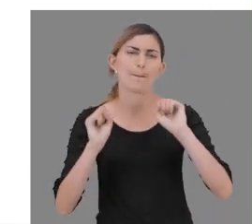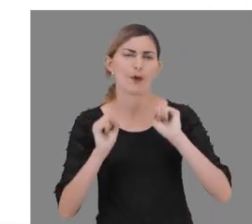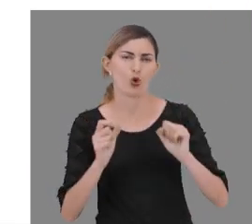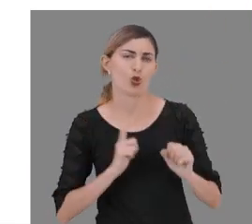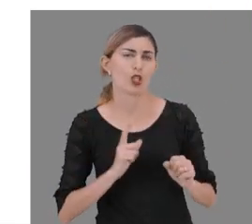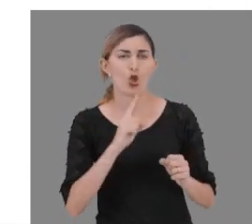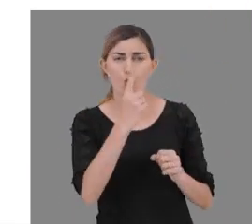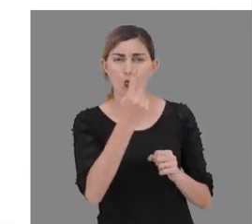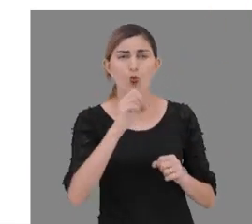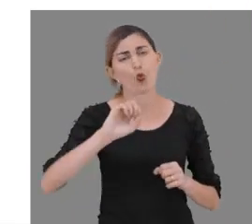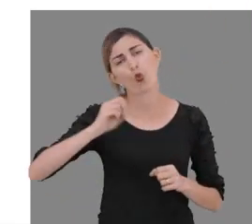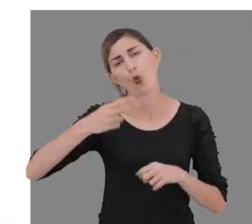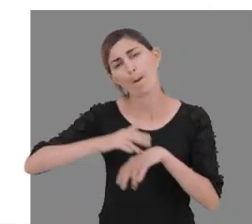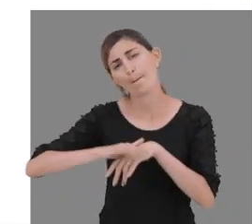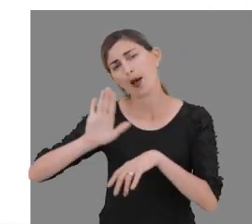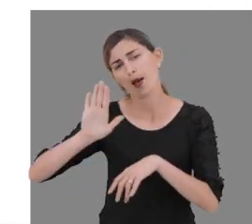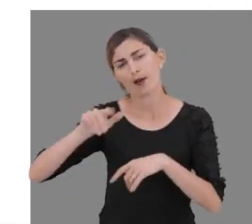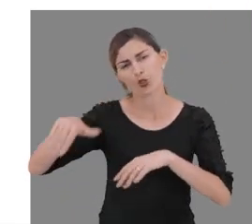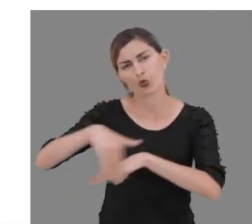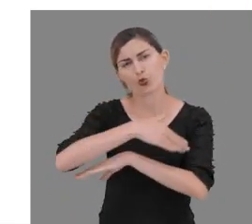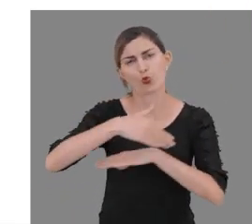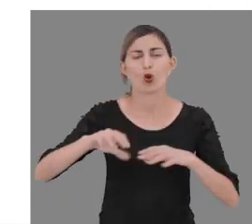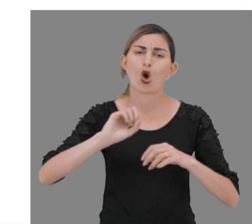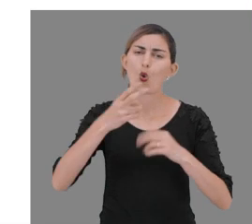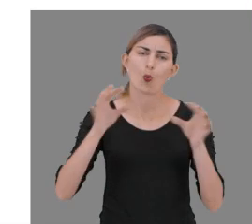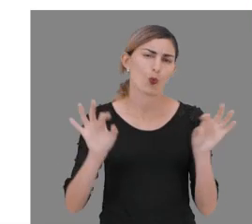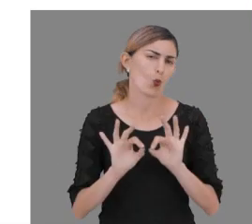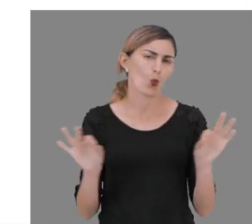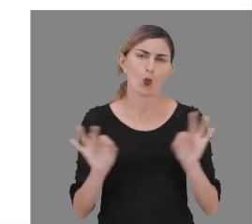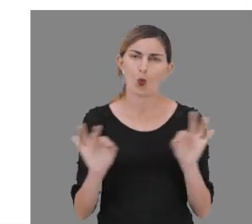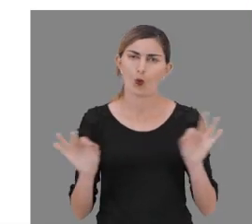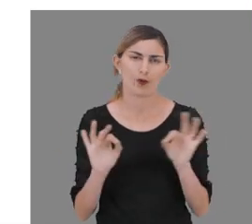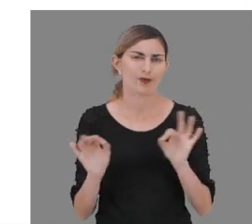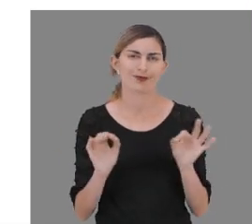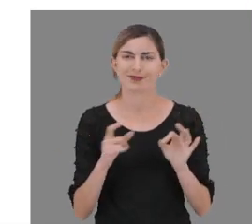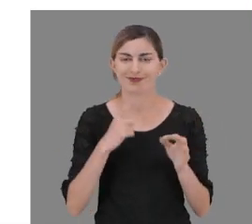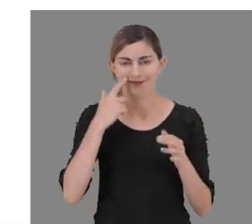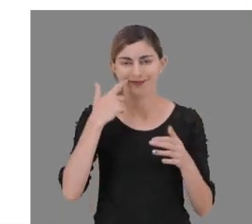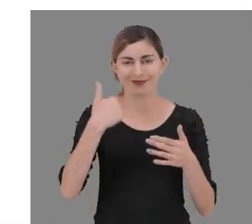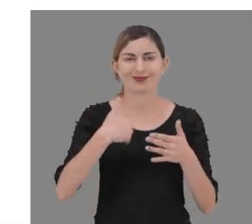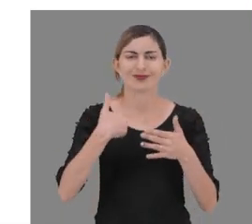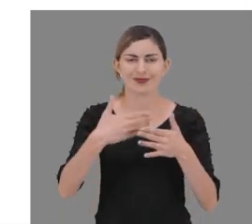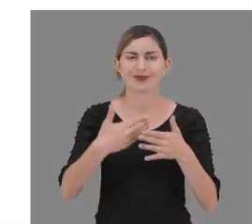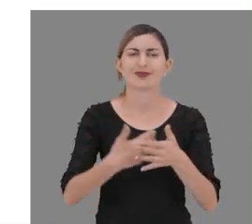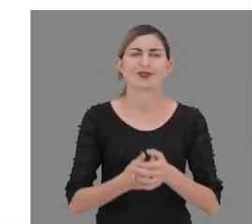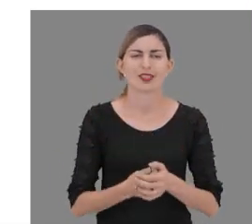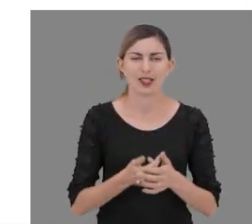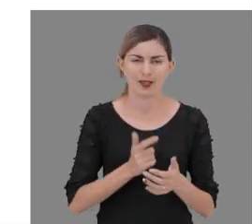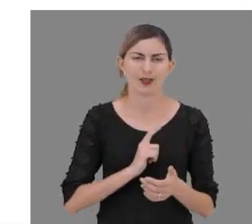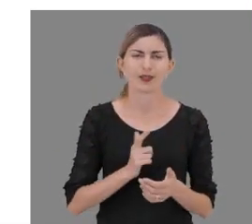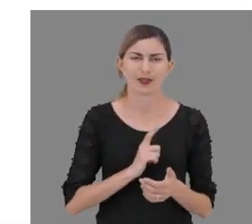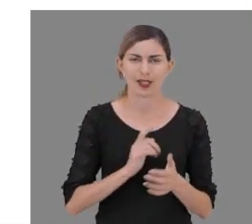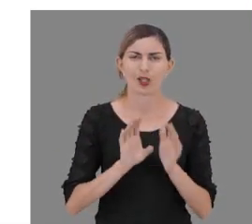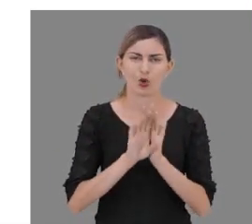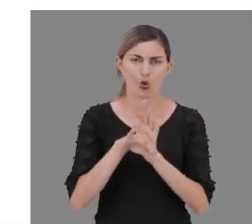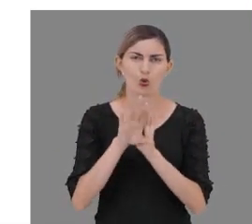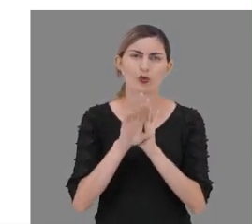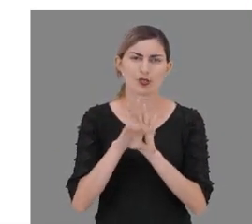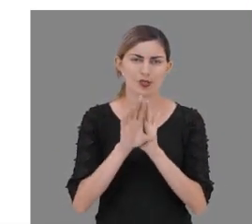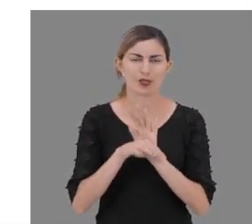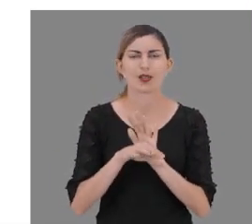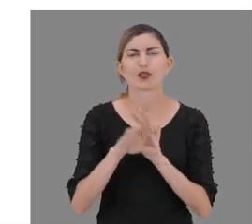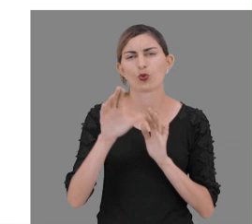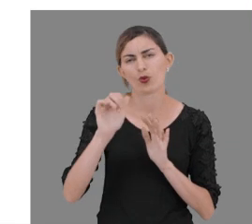pode ter um ou mais endereços, ou até nenhum endereço. Nós iremos ver mais à frente que existe